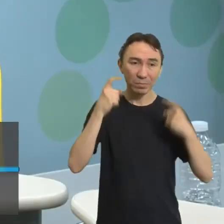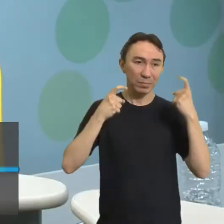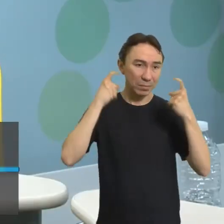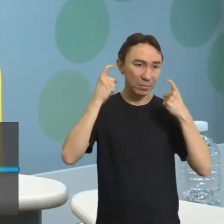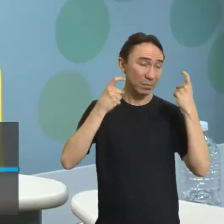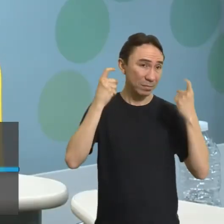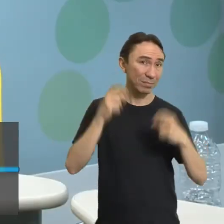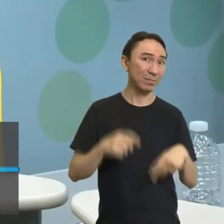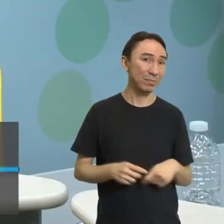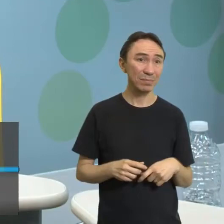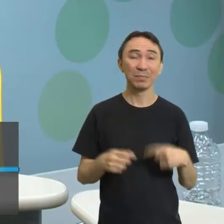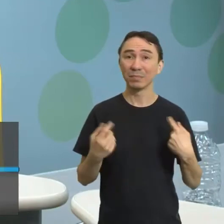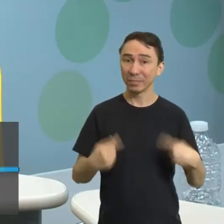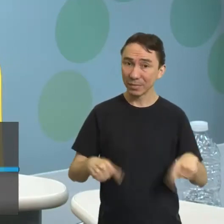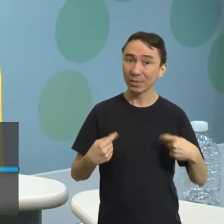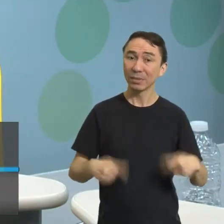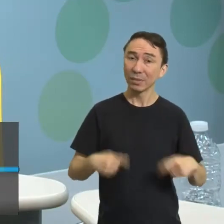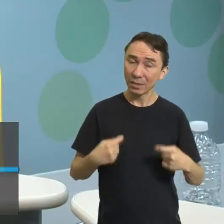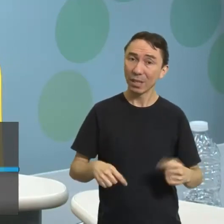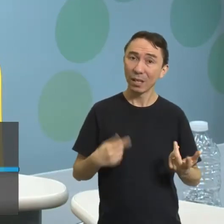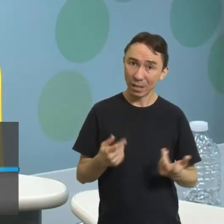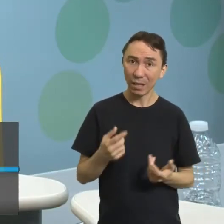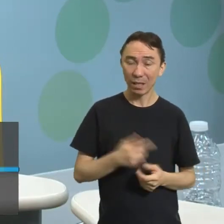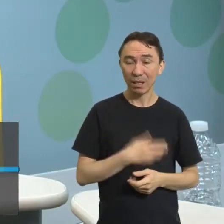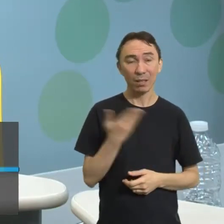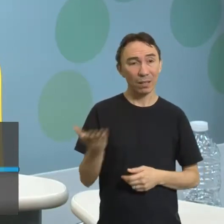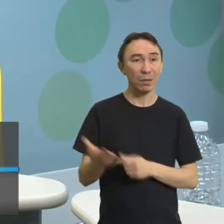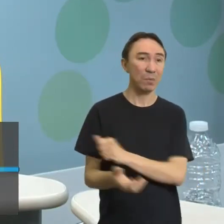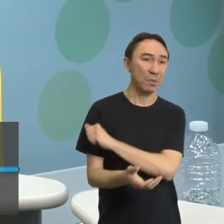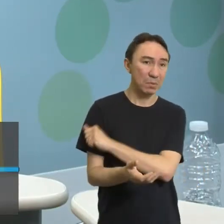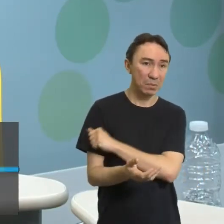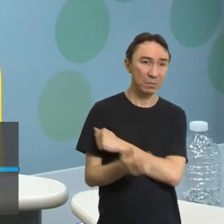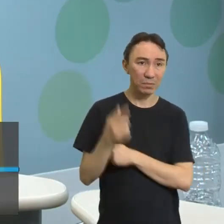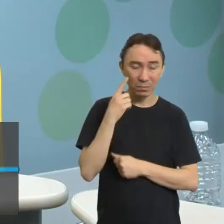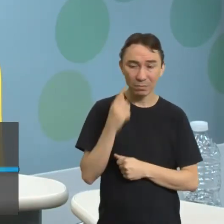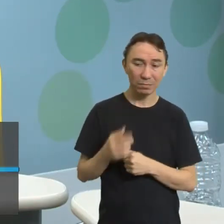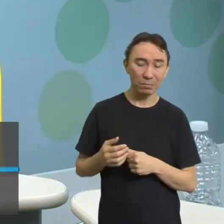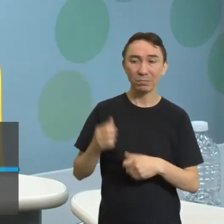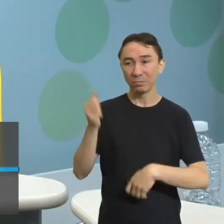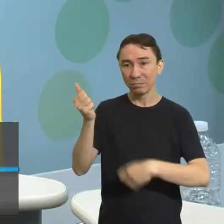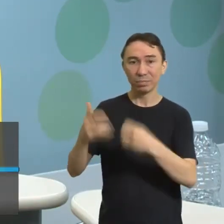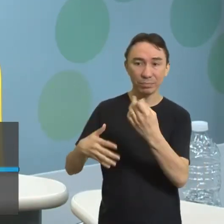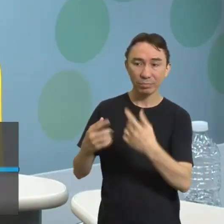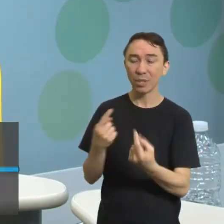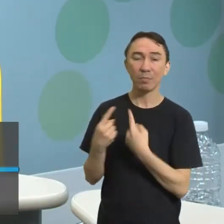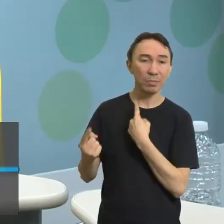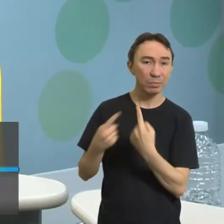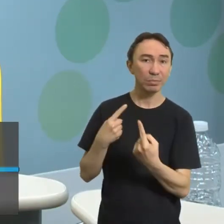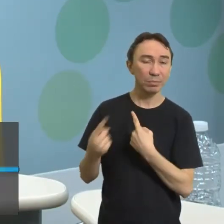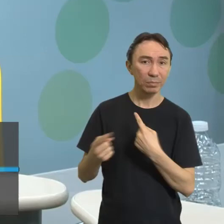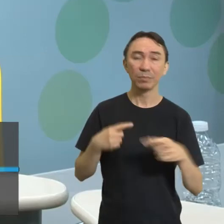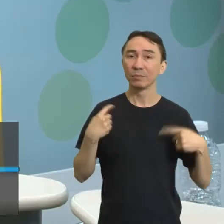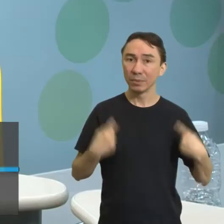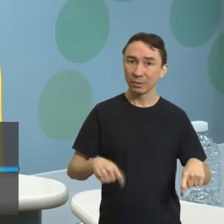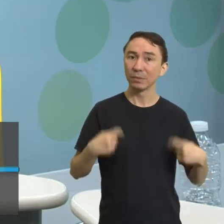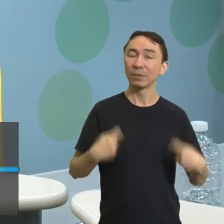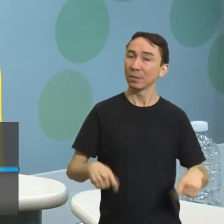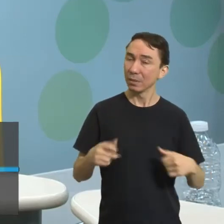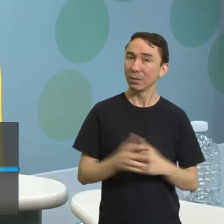isso precisa ser discutido com os estudantes, né, e essas discussões precisam